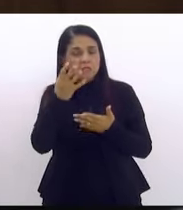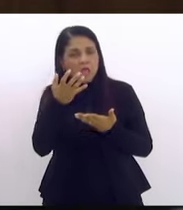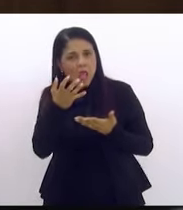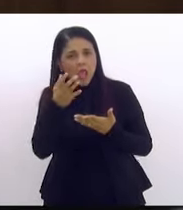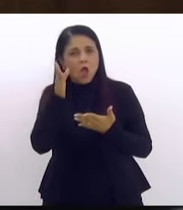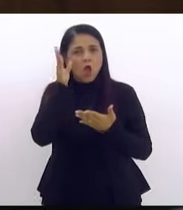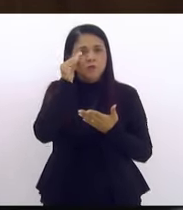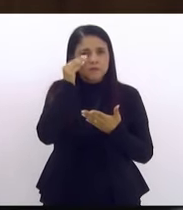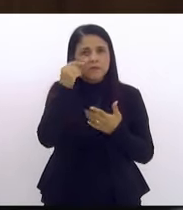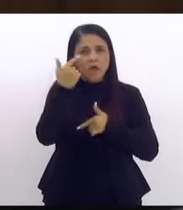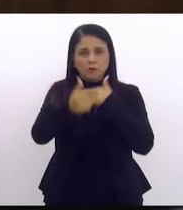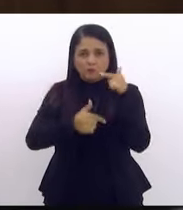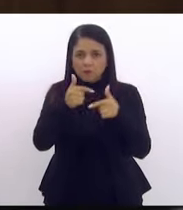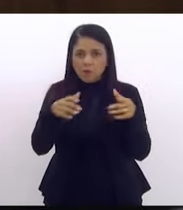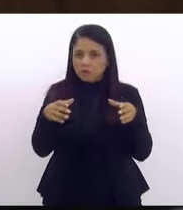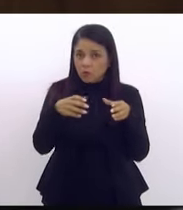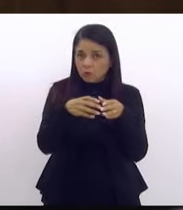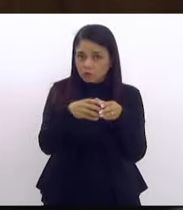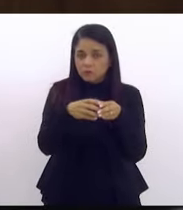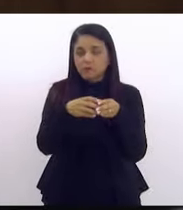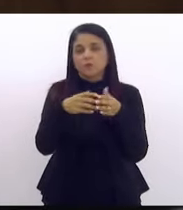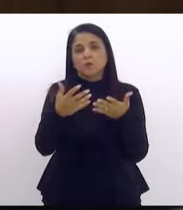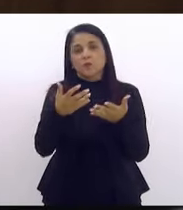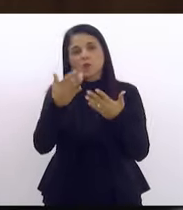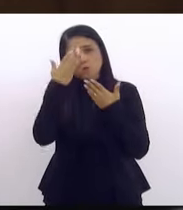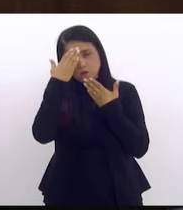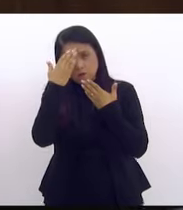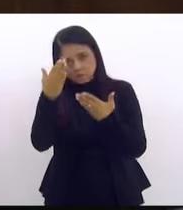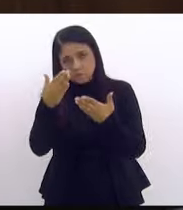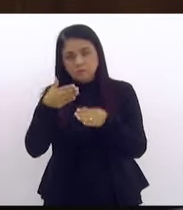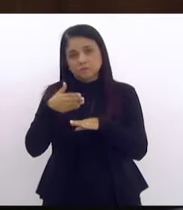observar o trabalho desta comissão, e agradecer a